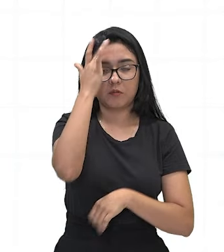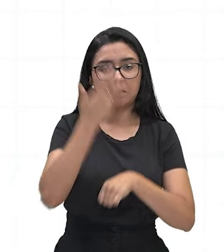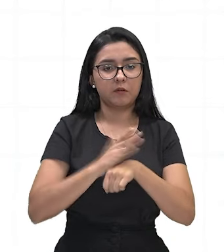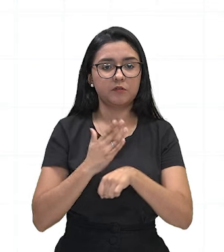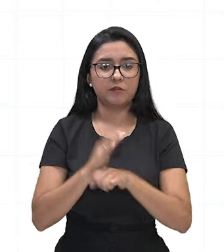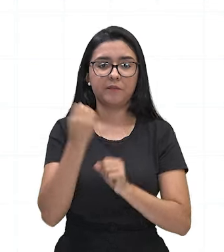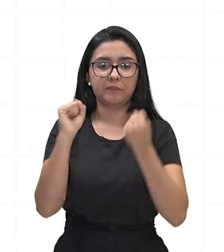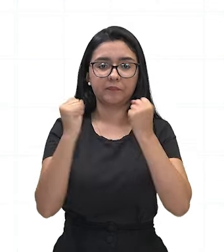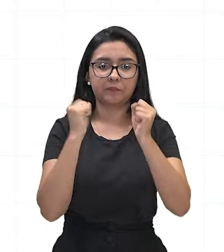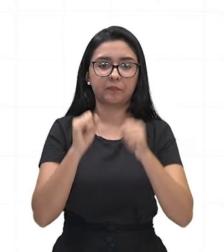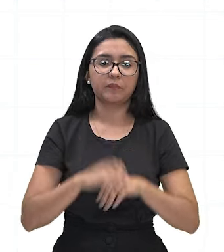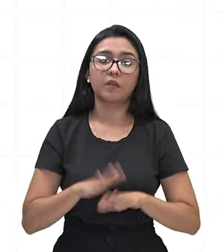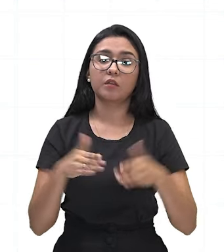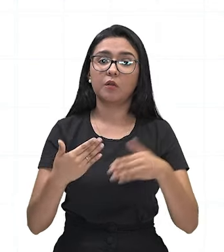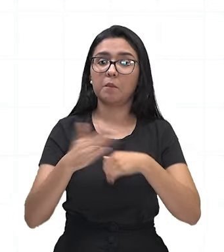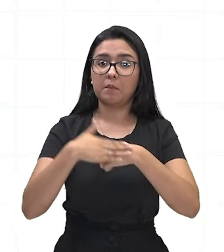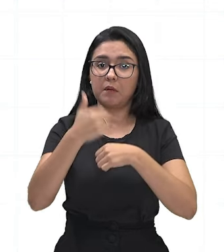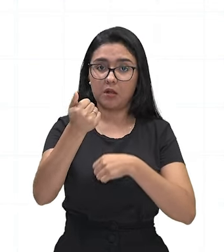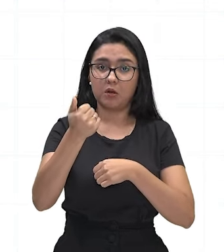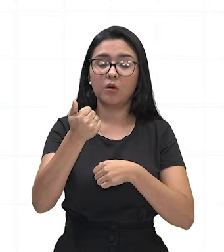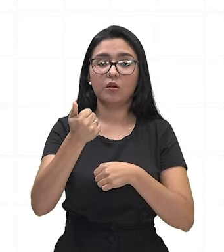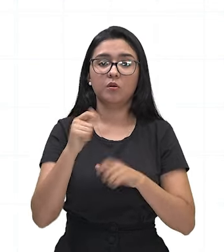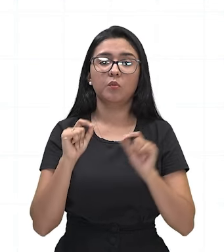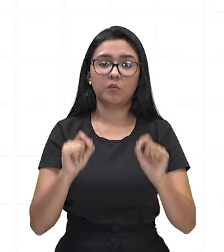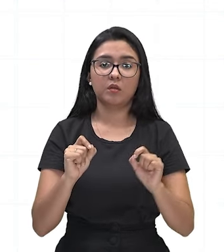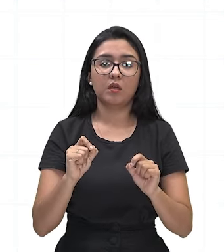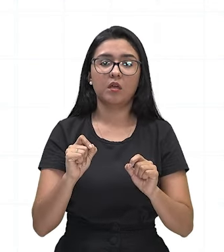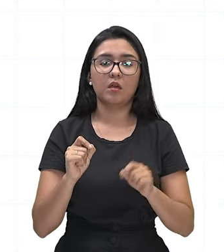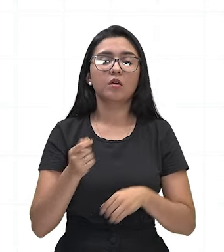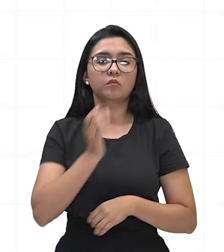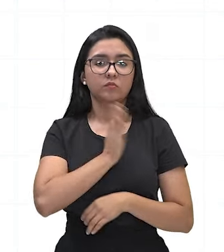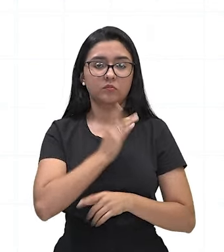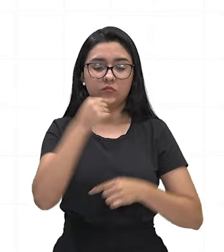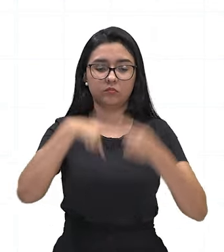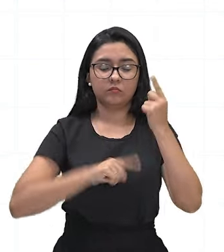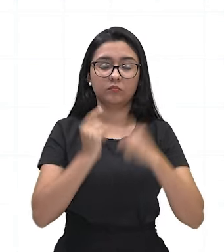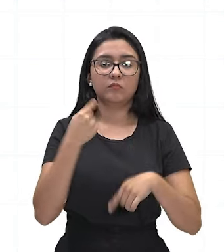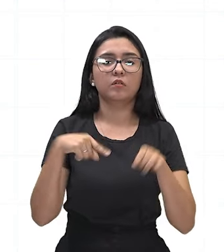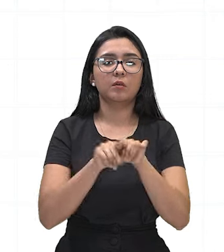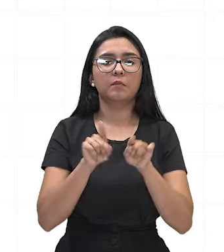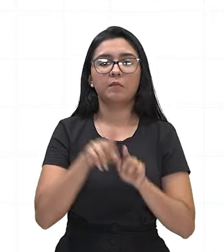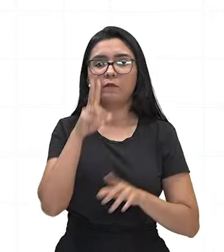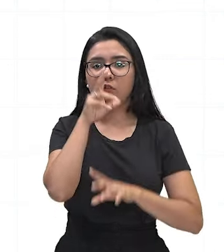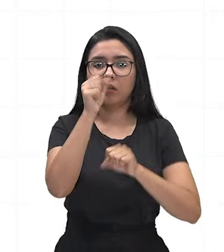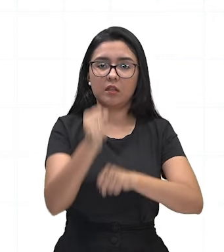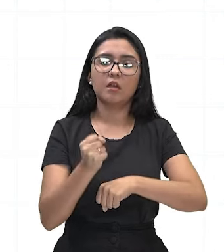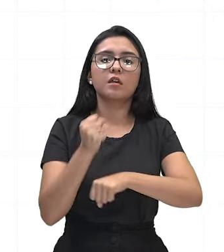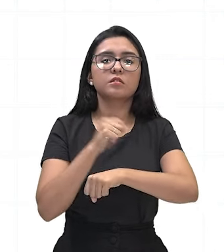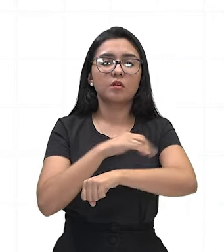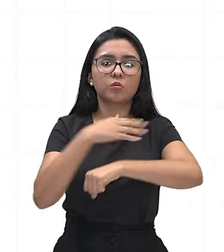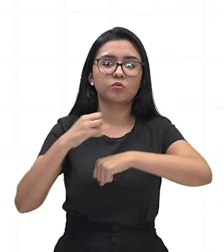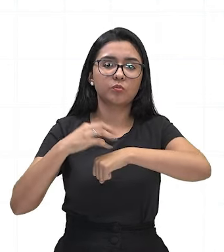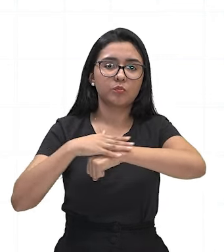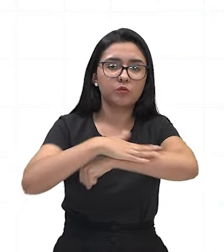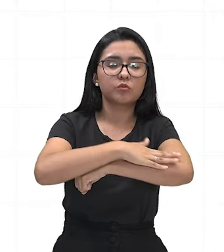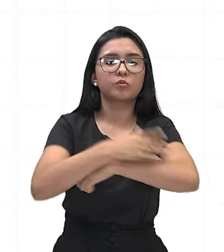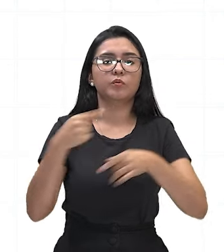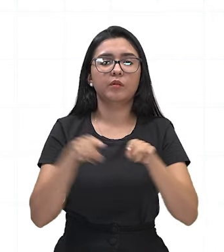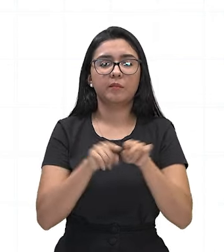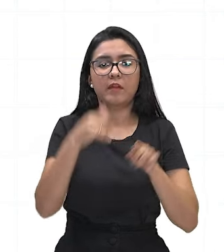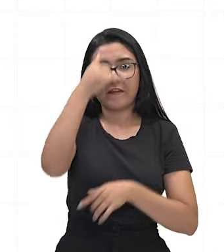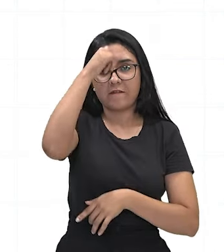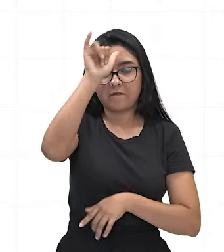lá melhora O condicionamento cardiovascular fortalece os músculos diminuindo os riscos de